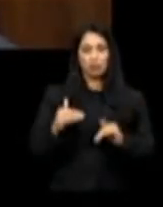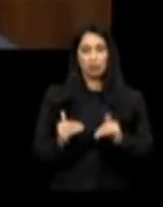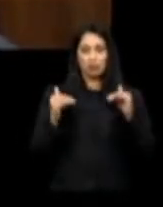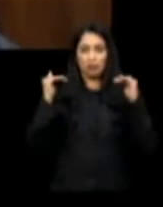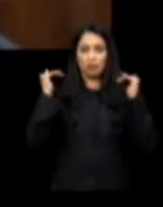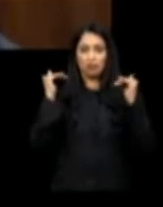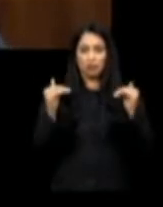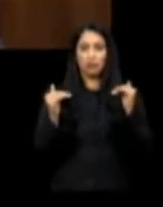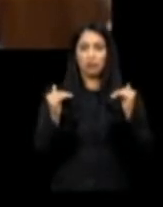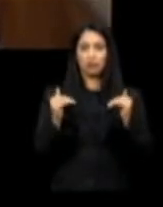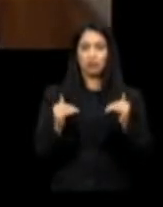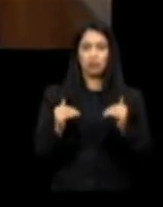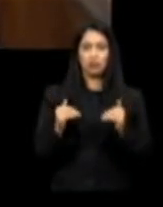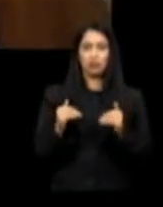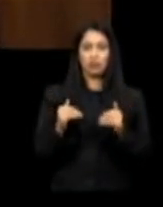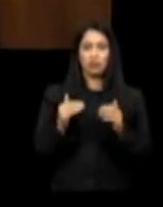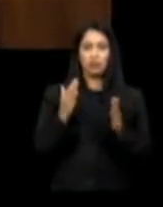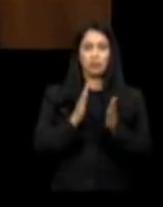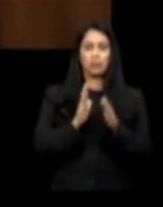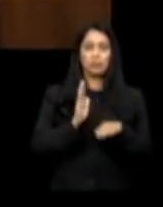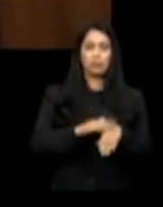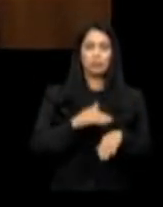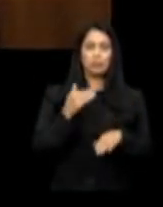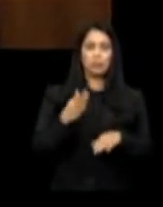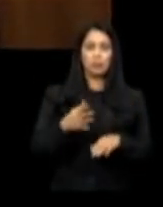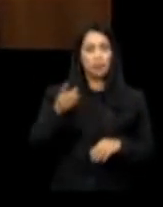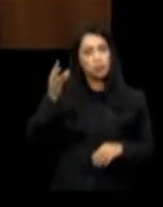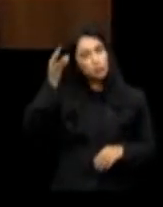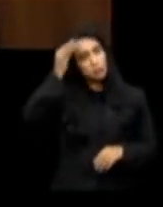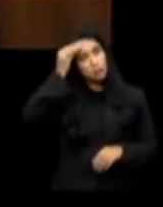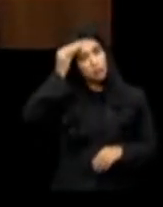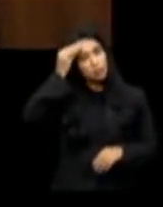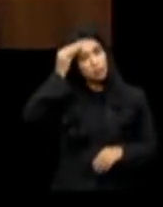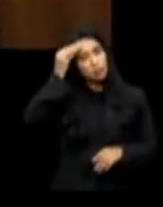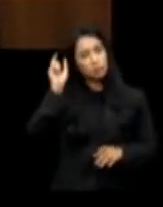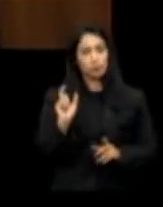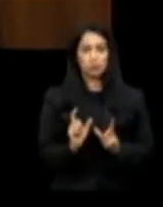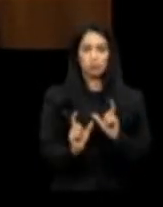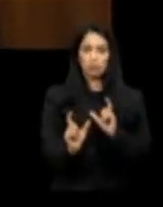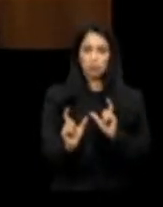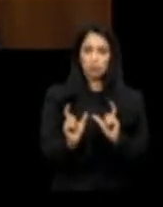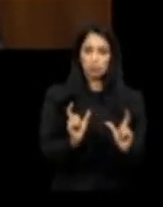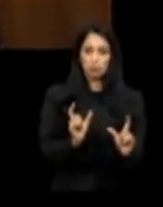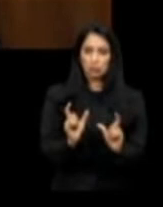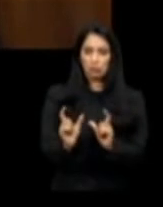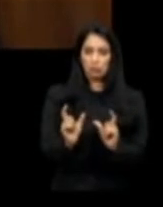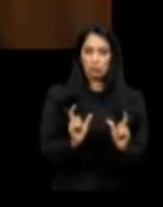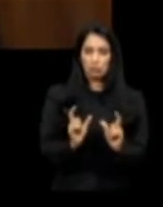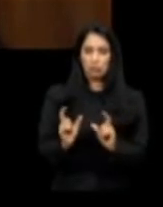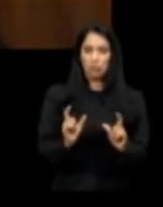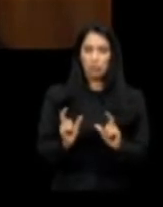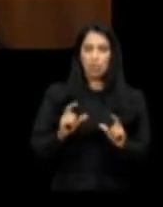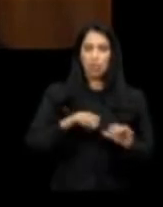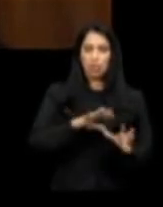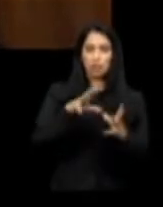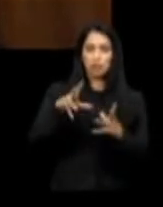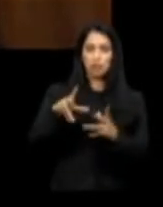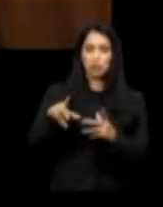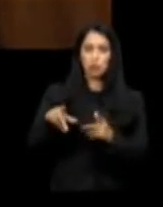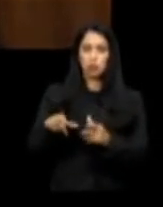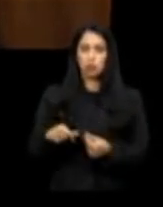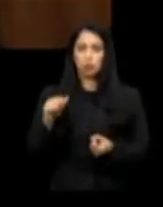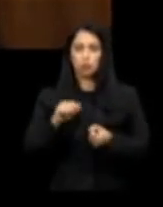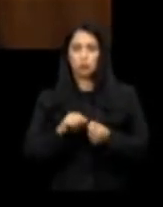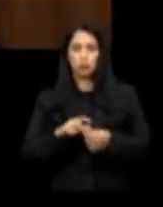entende-se, para além da coincidência do léxico com os modernos instrumentos internacionais de tutela